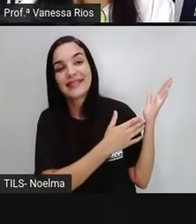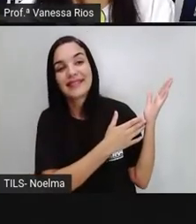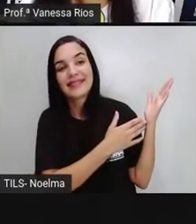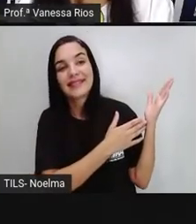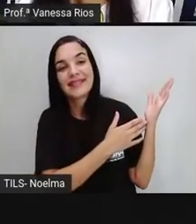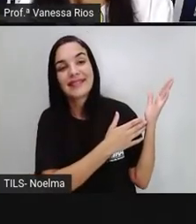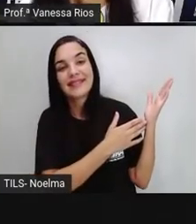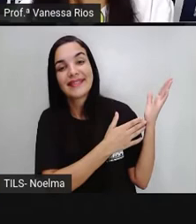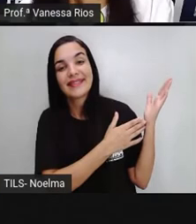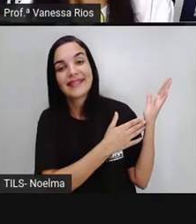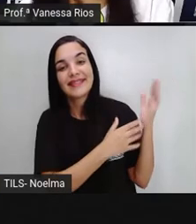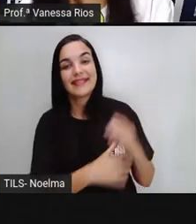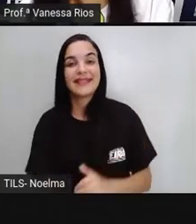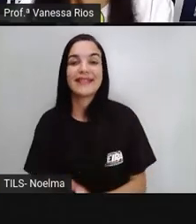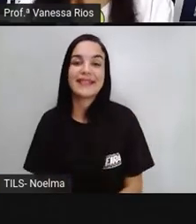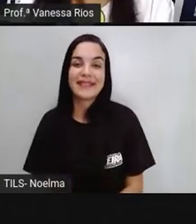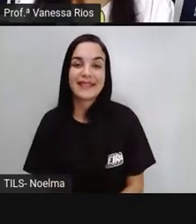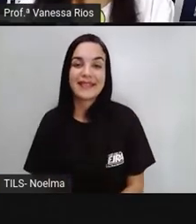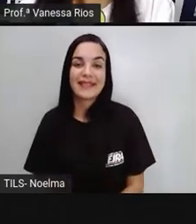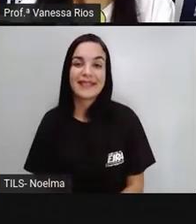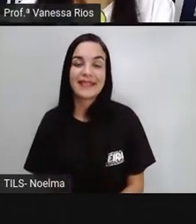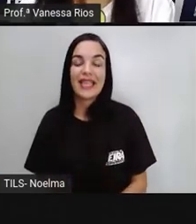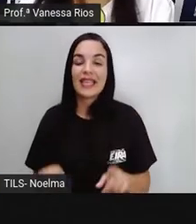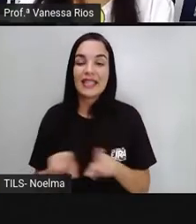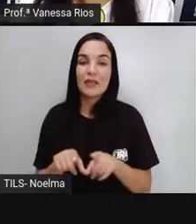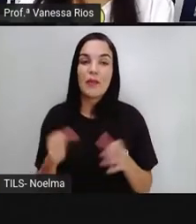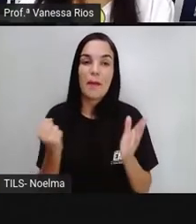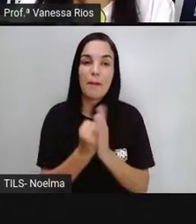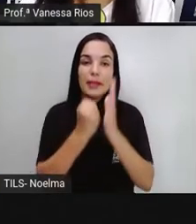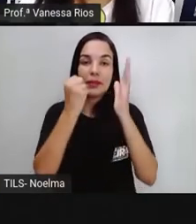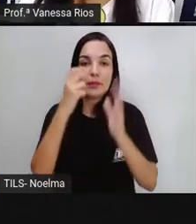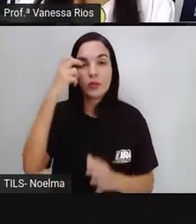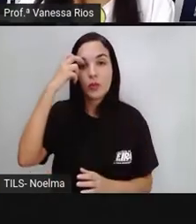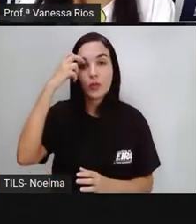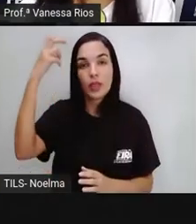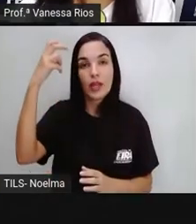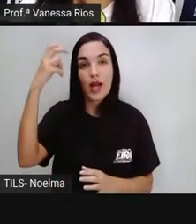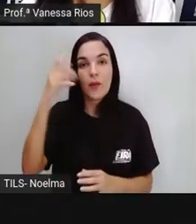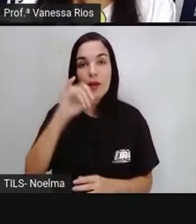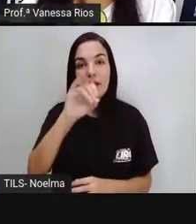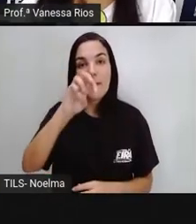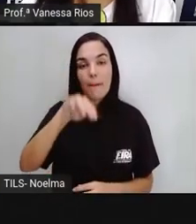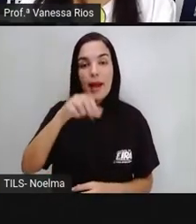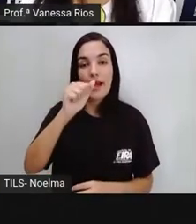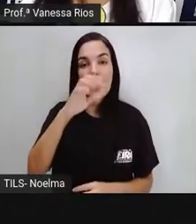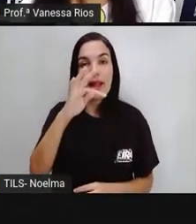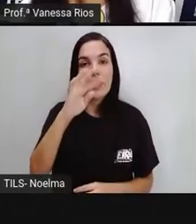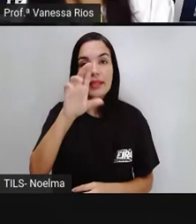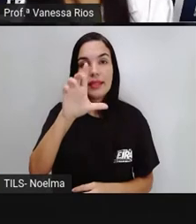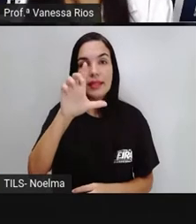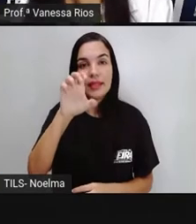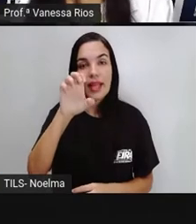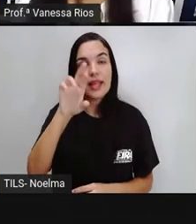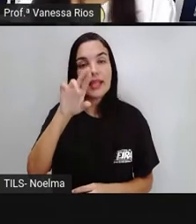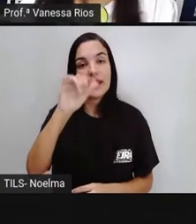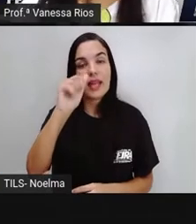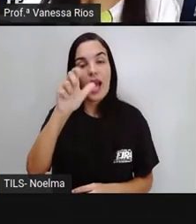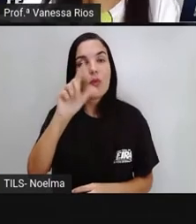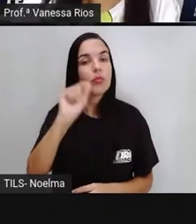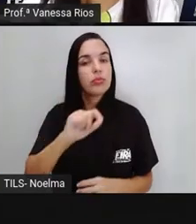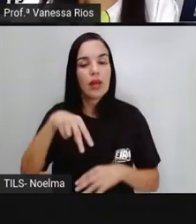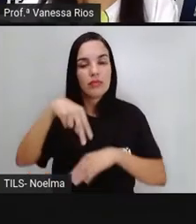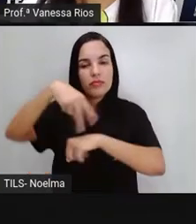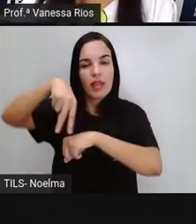aí bens imateriais, que são patrimônios culturais imateriais. As danças,